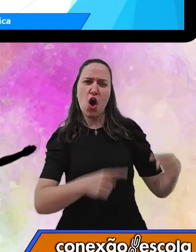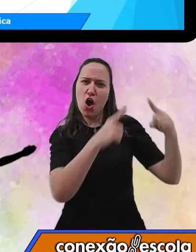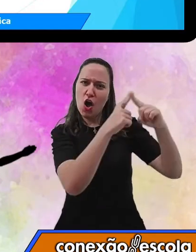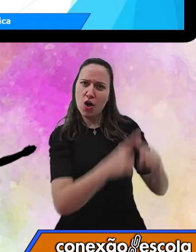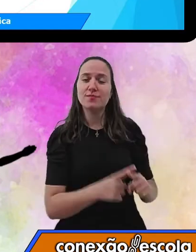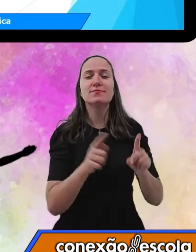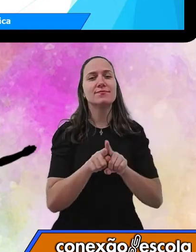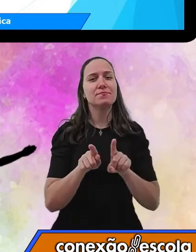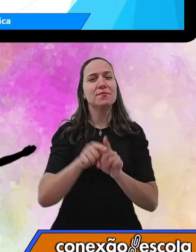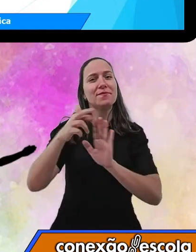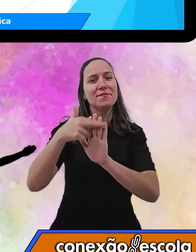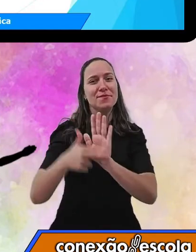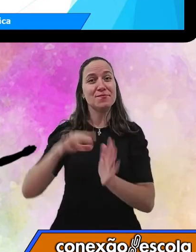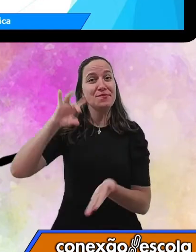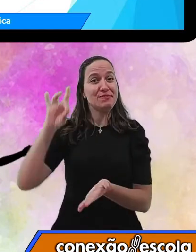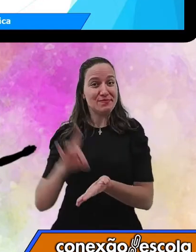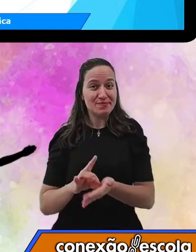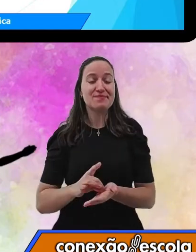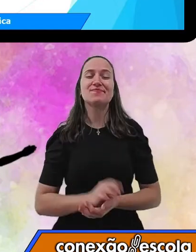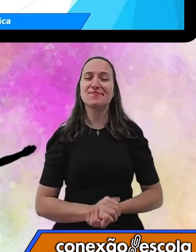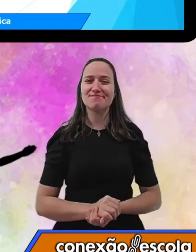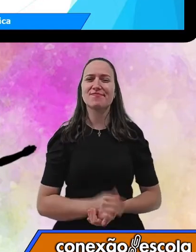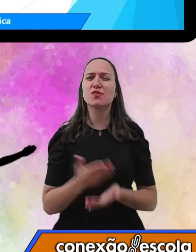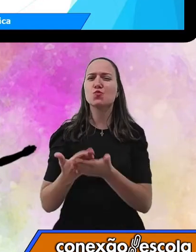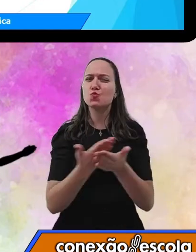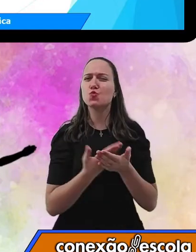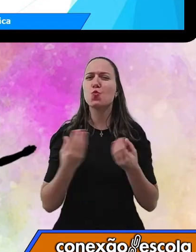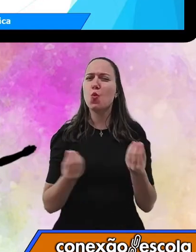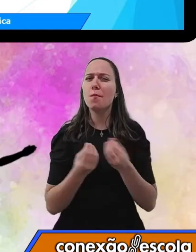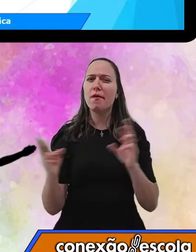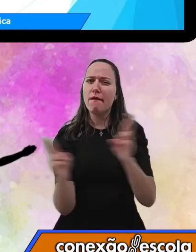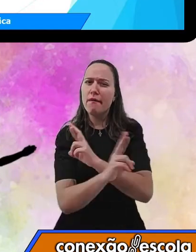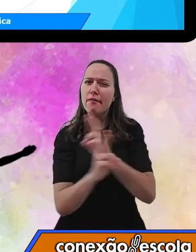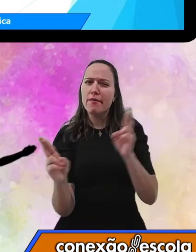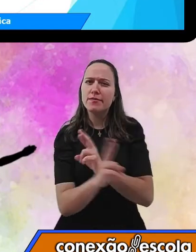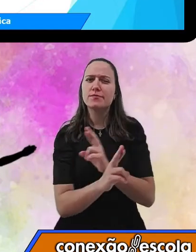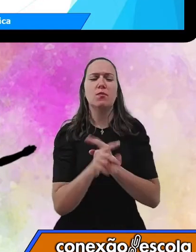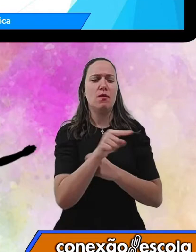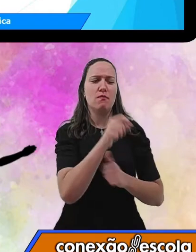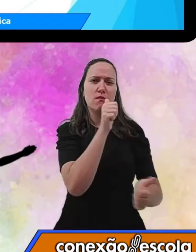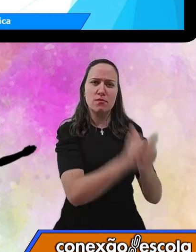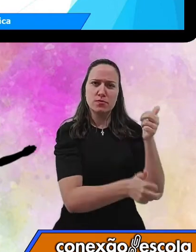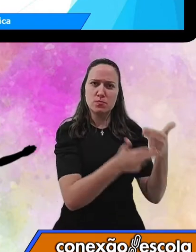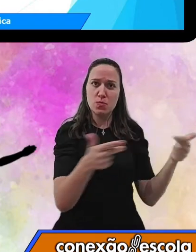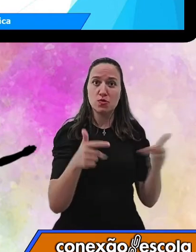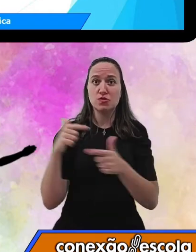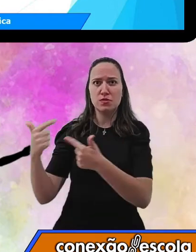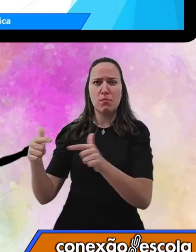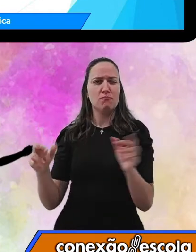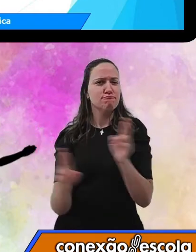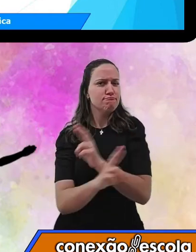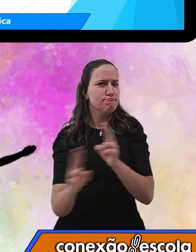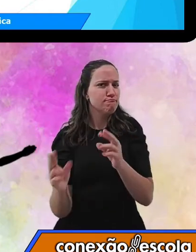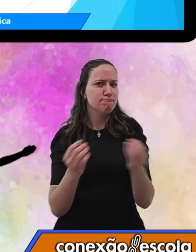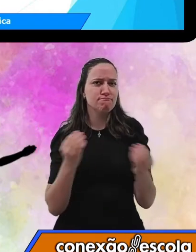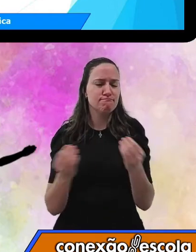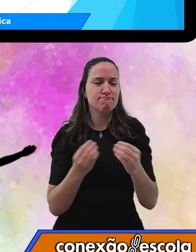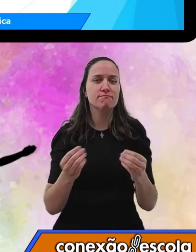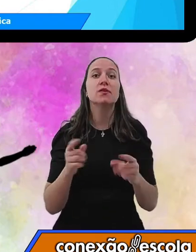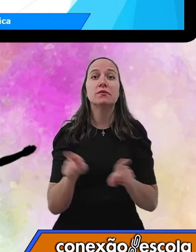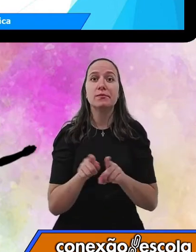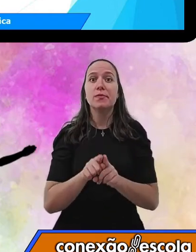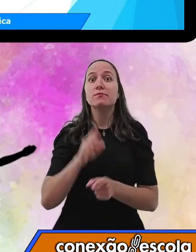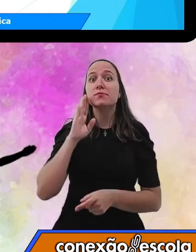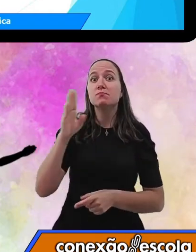regras oficiais. E estudamos também sobre a relação do esporte com o mundo do trabalho, com destaque para a divisão